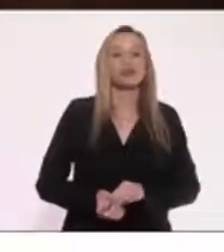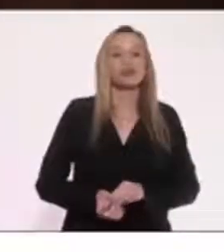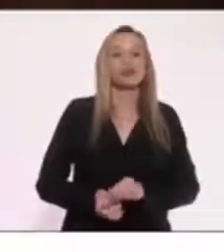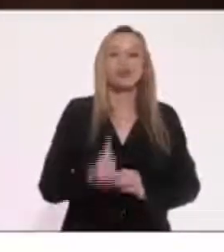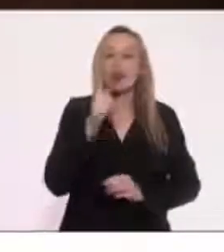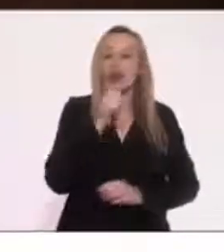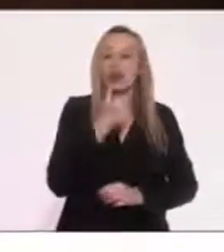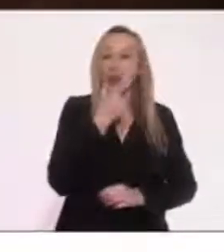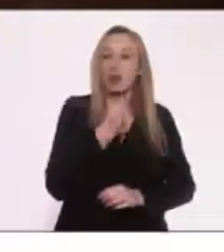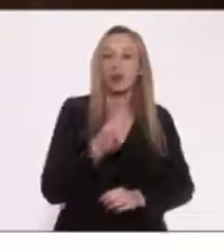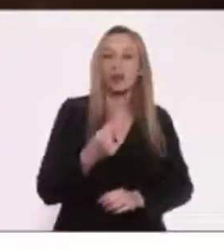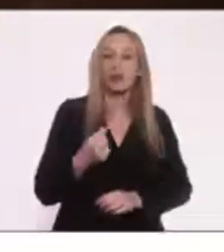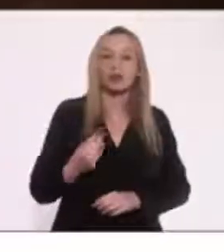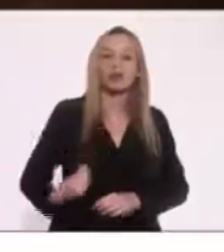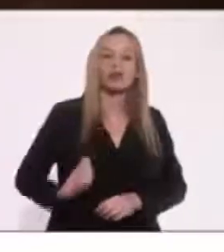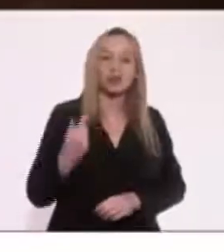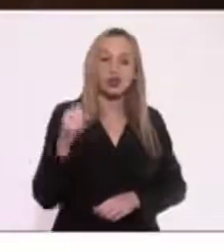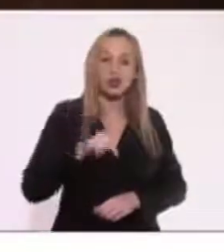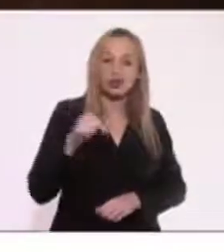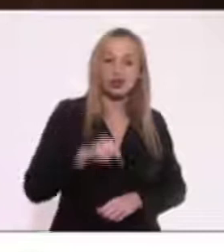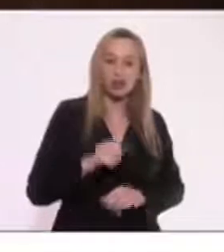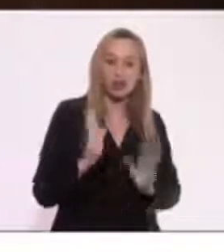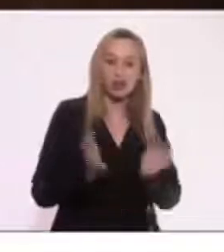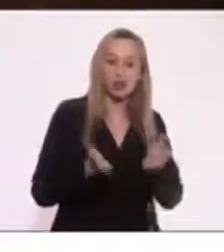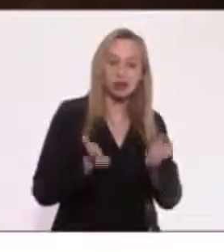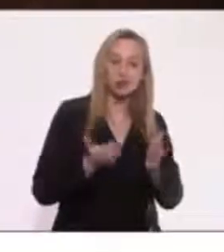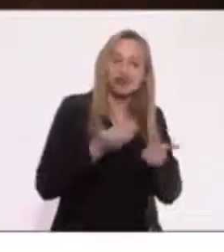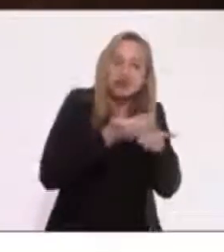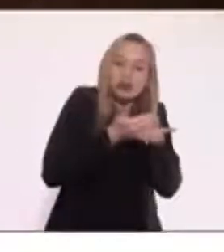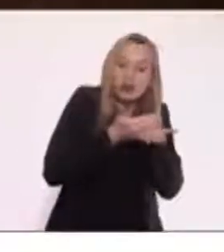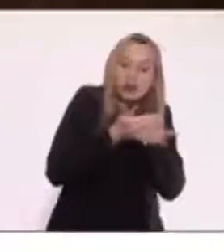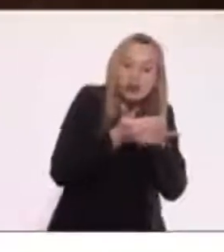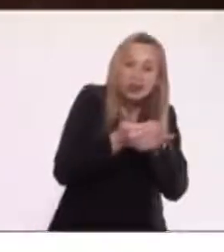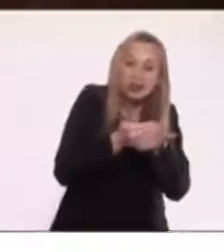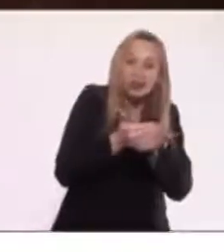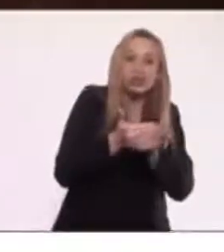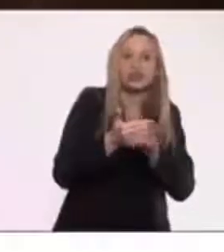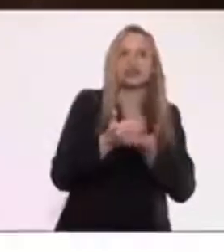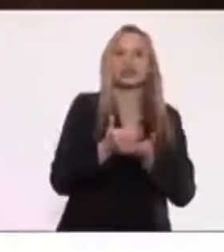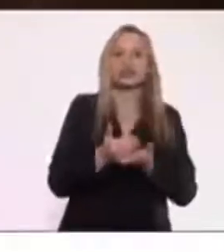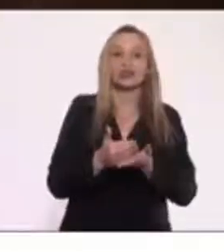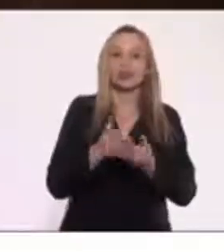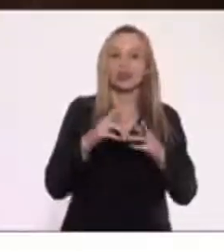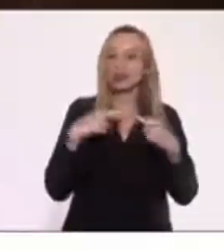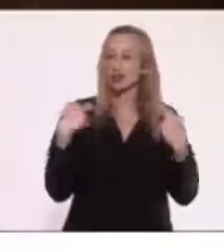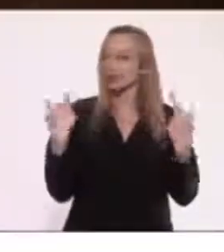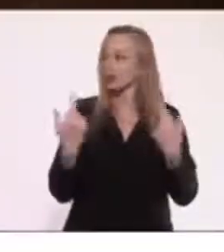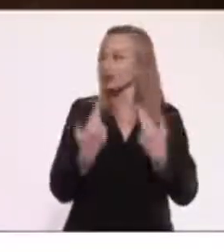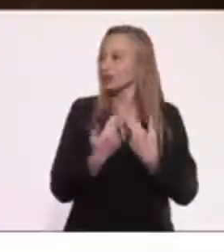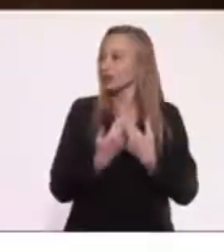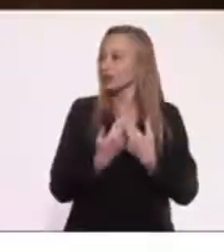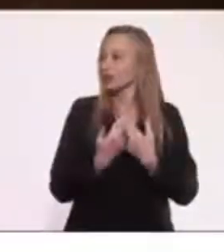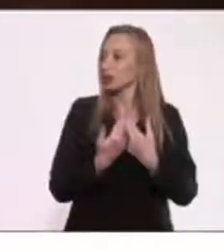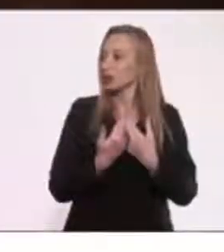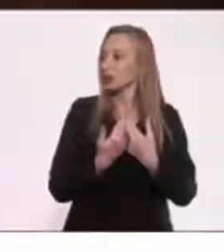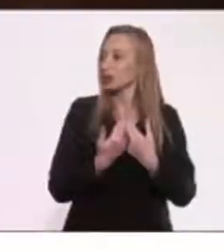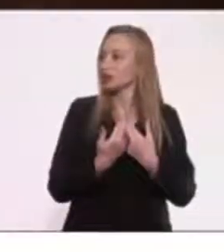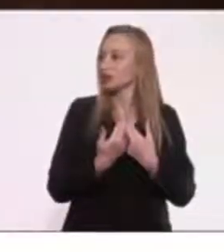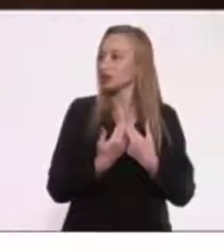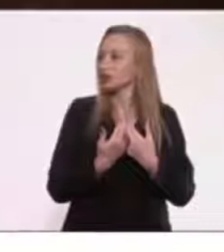e homens que estiveram aqui hoje, desde o início da sessão, muitas vezes